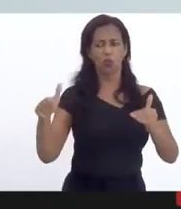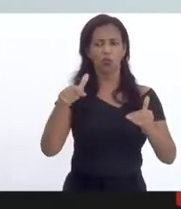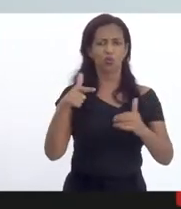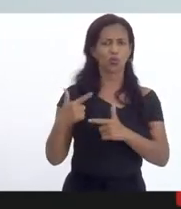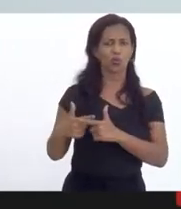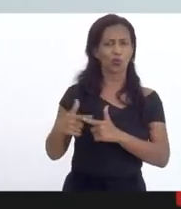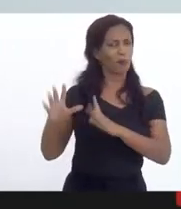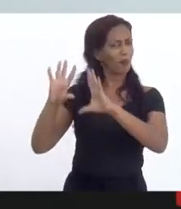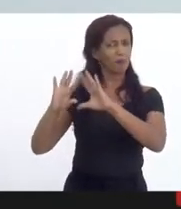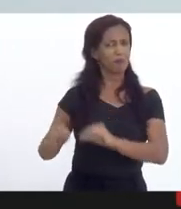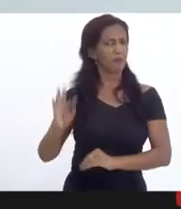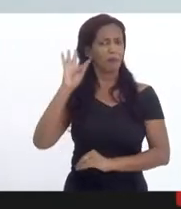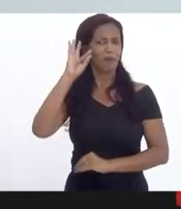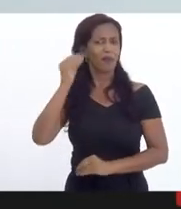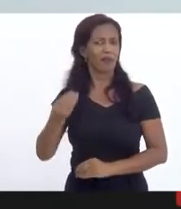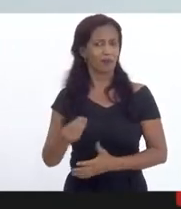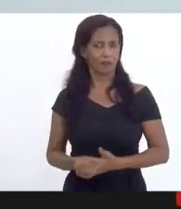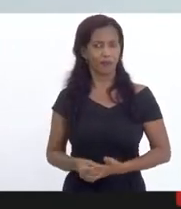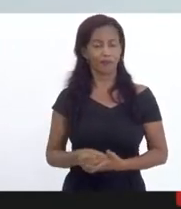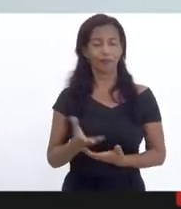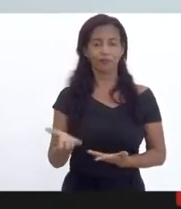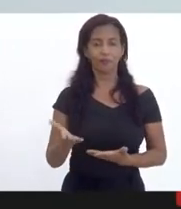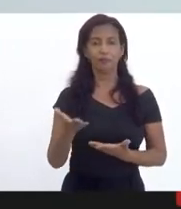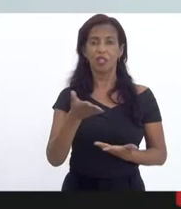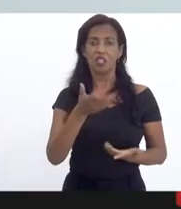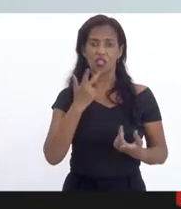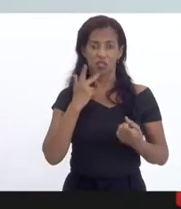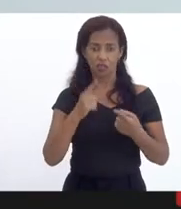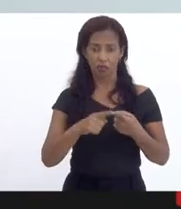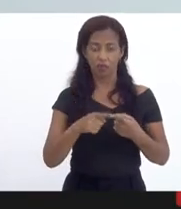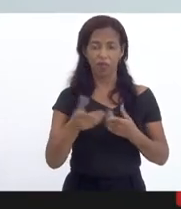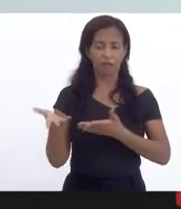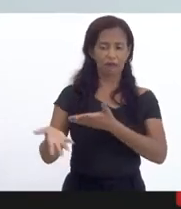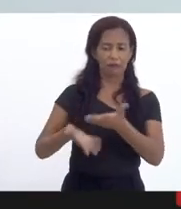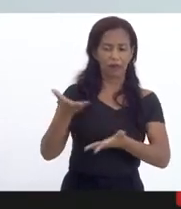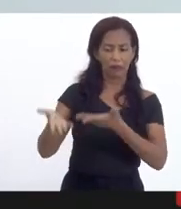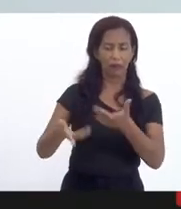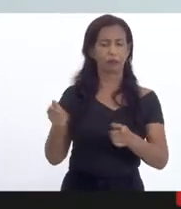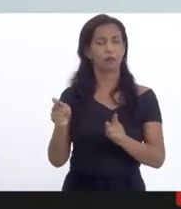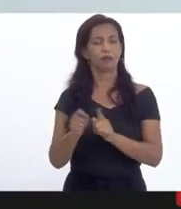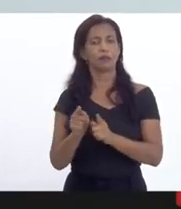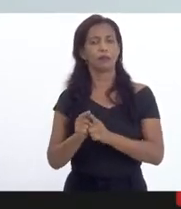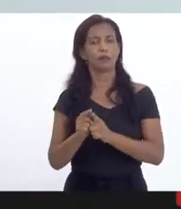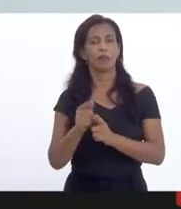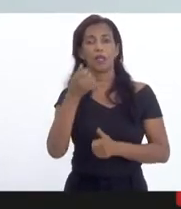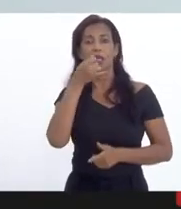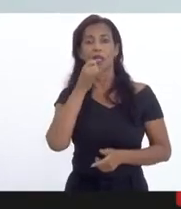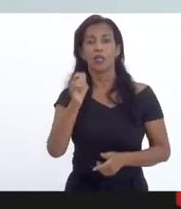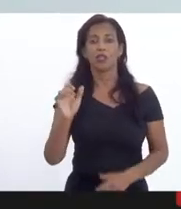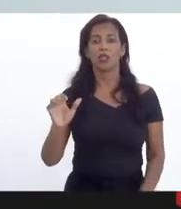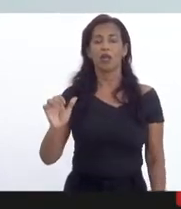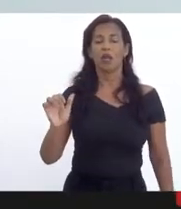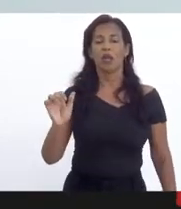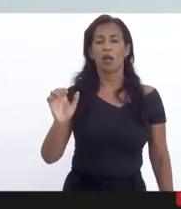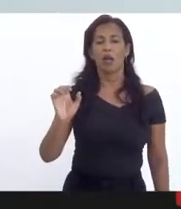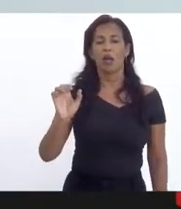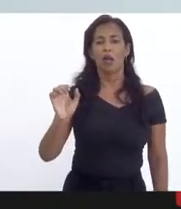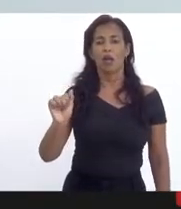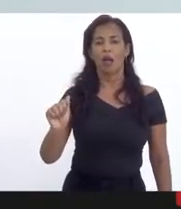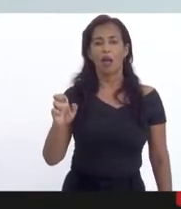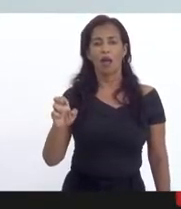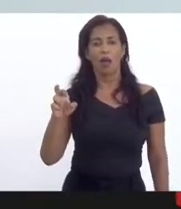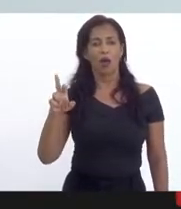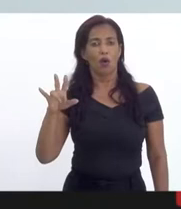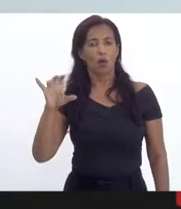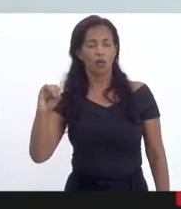ser sanados. Aí eu trago também a fotovoltaica, que eu já falei, e trago também a eólica, que tem que ser desenvolvida. Né? A gente esbarra sempre